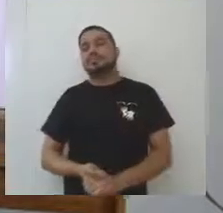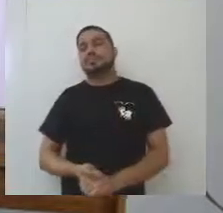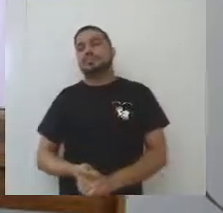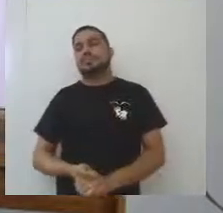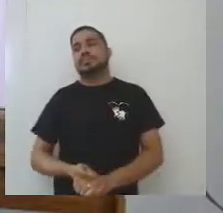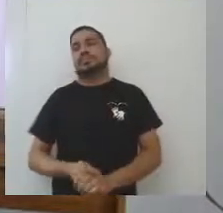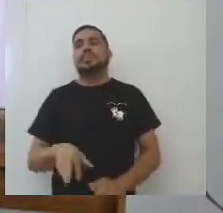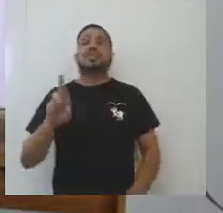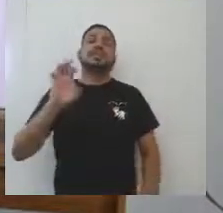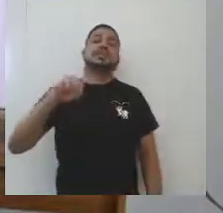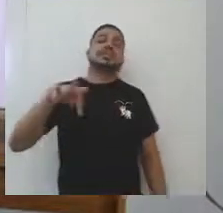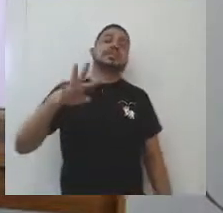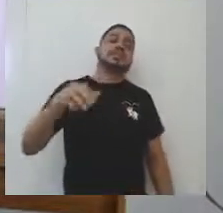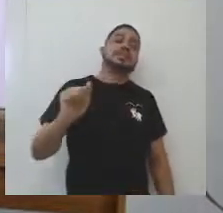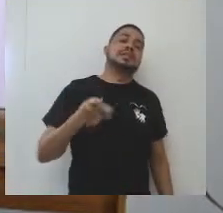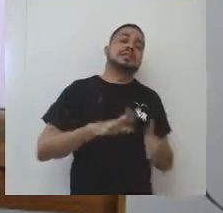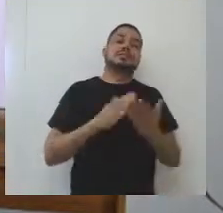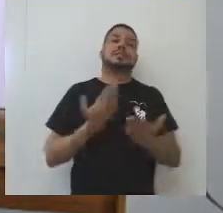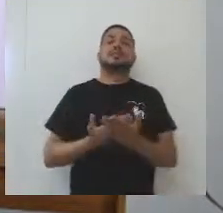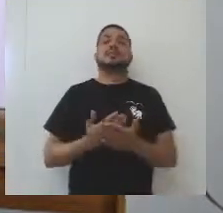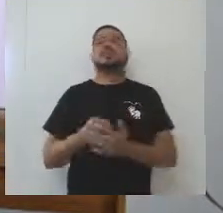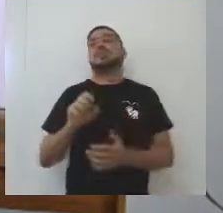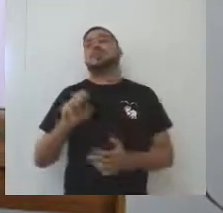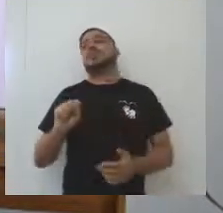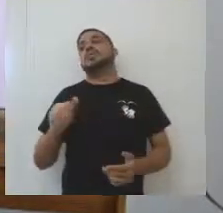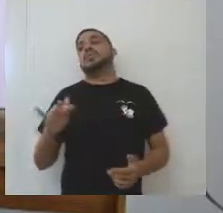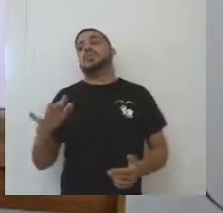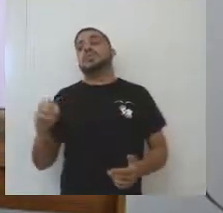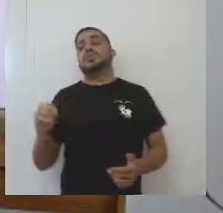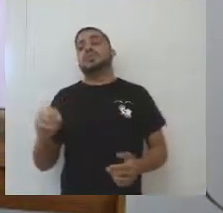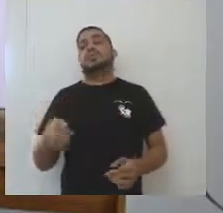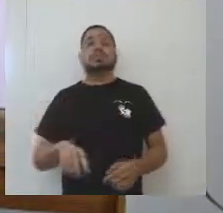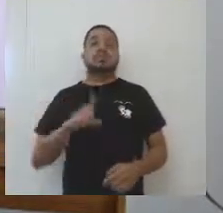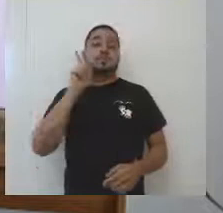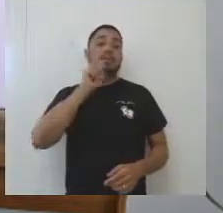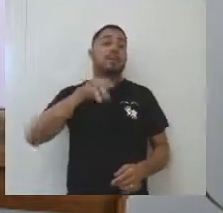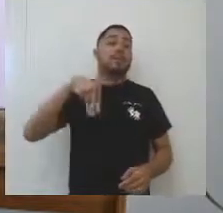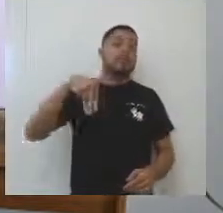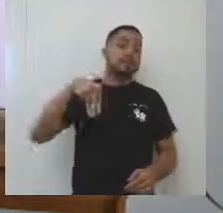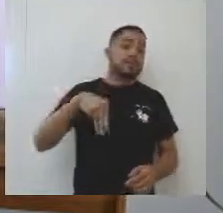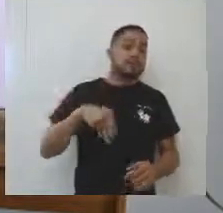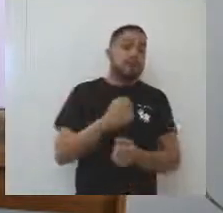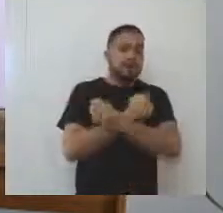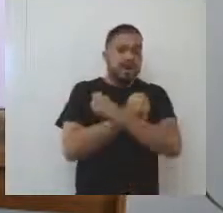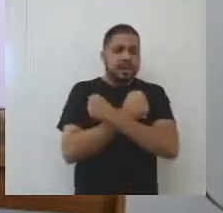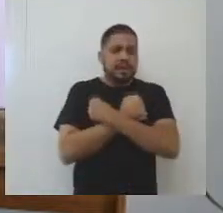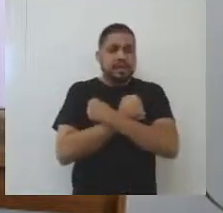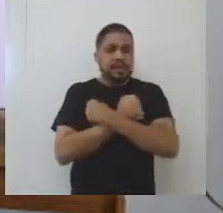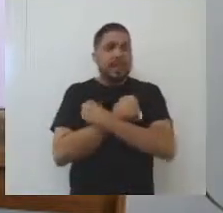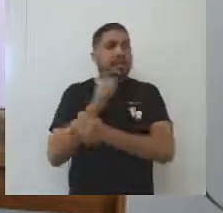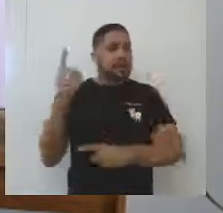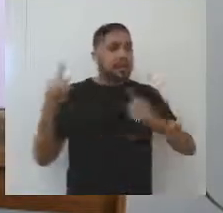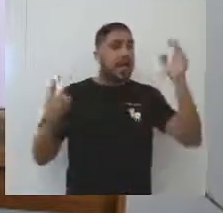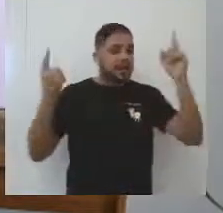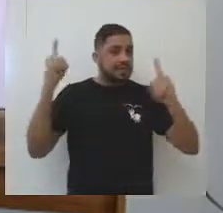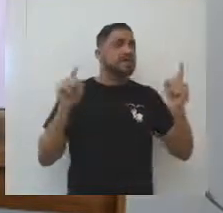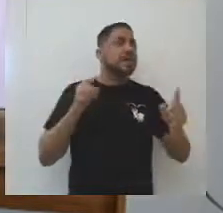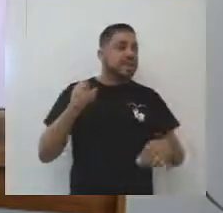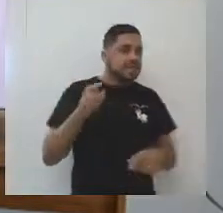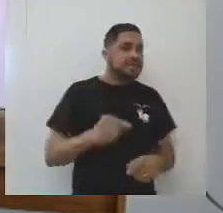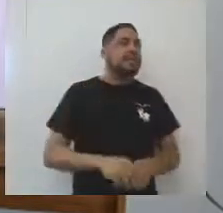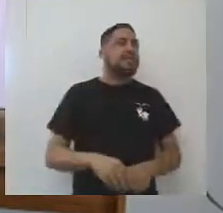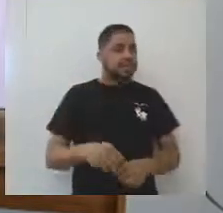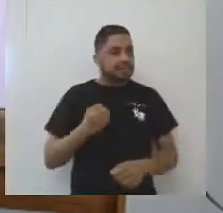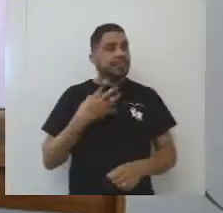lá. Renata, Erém, Sofrônio, Portela de Moreno. Um abraço aí pro pessoal de Moreno, né? O carnaval aí pega fogo, viu? Eu tô lembrado aí